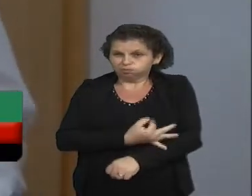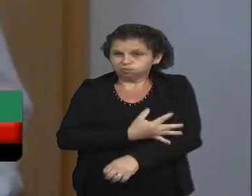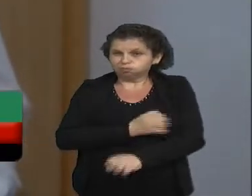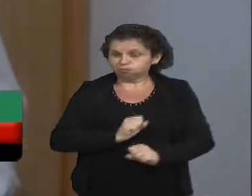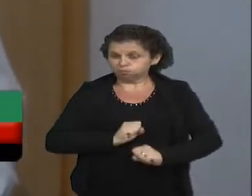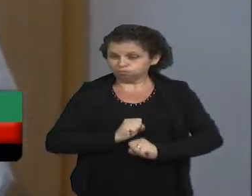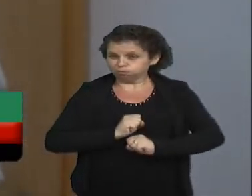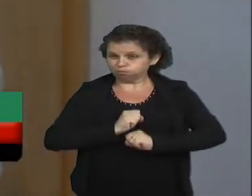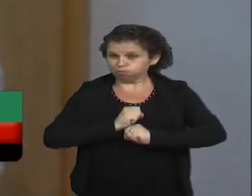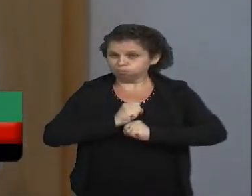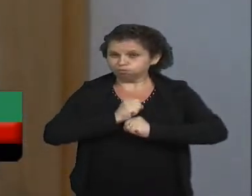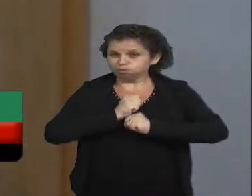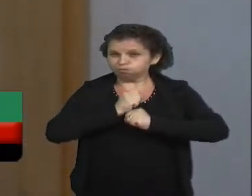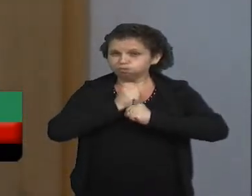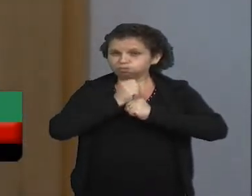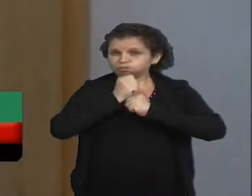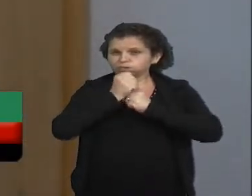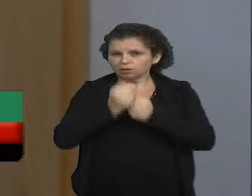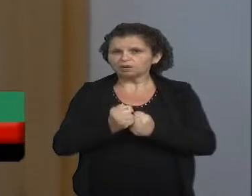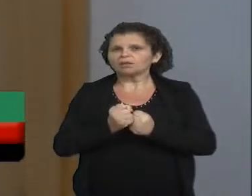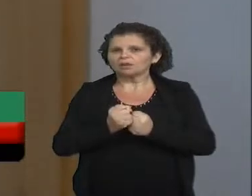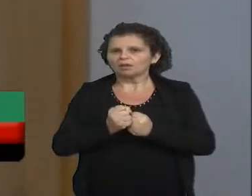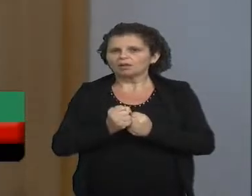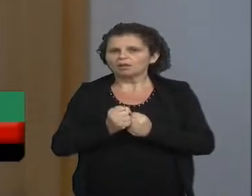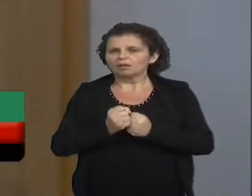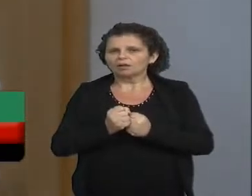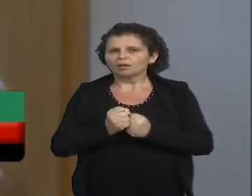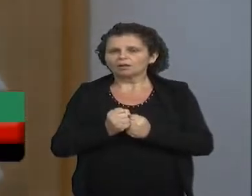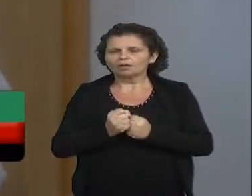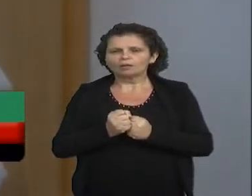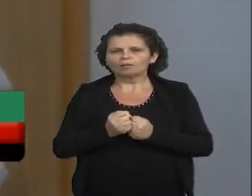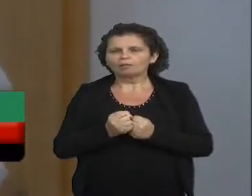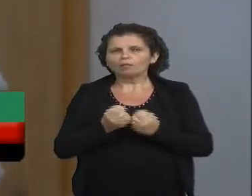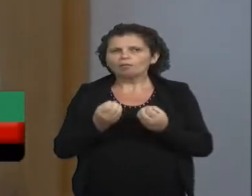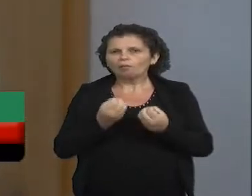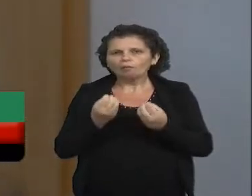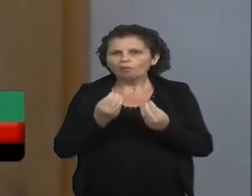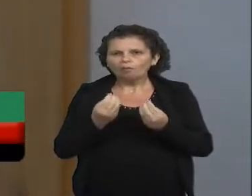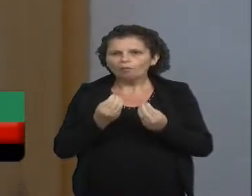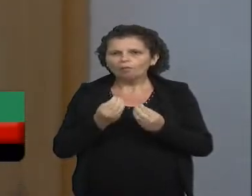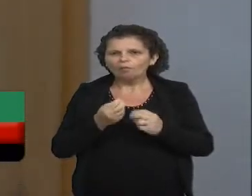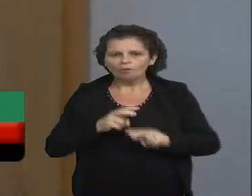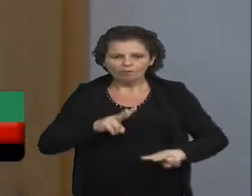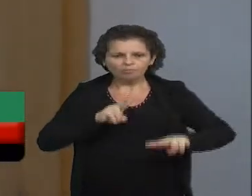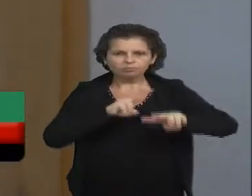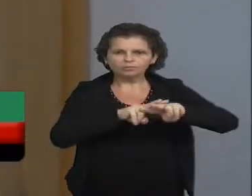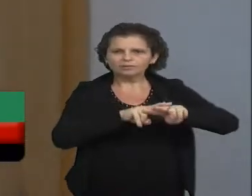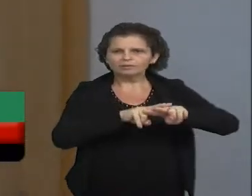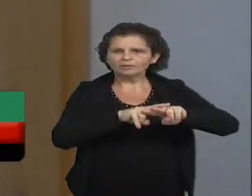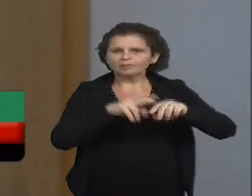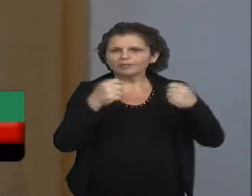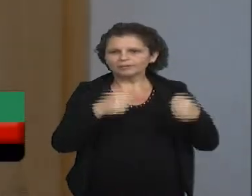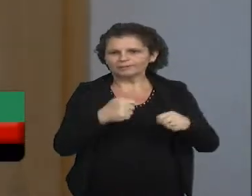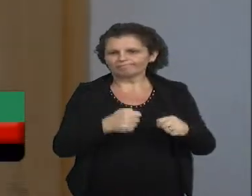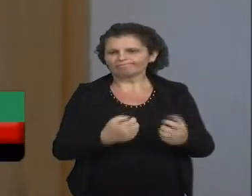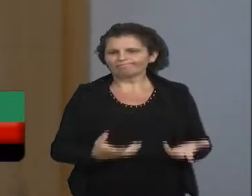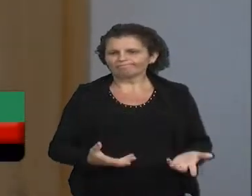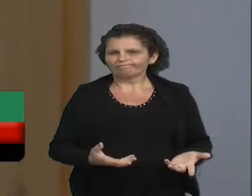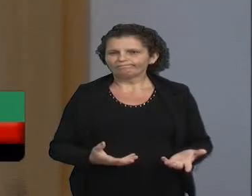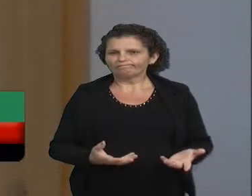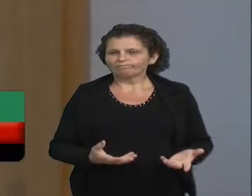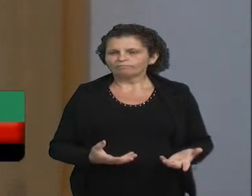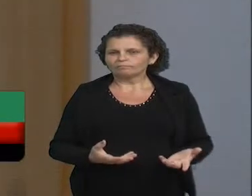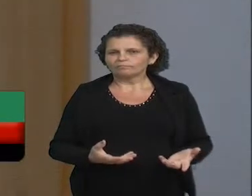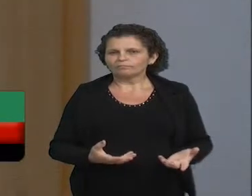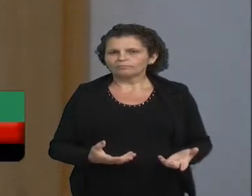primitivos dentro da gente, quando a gente pensa numa pena que um cidadão desse precisaria cumprir.